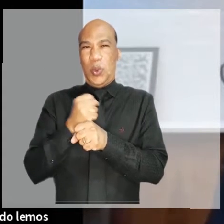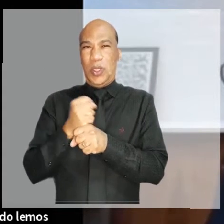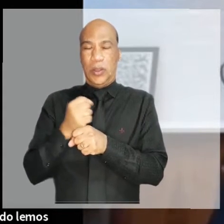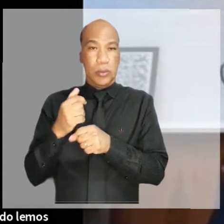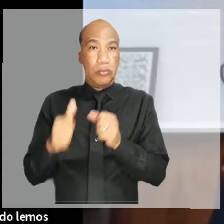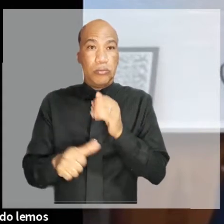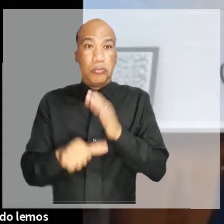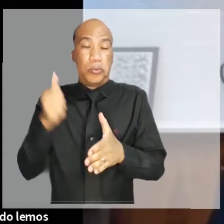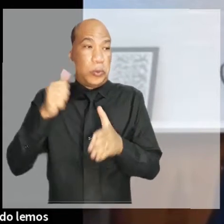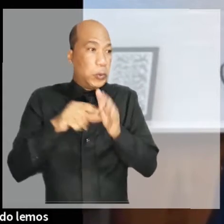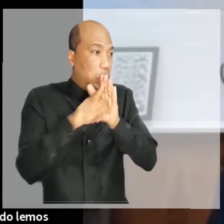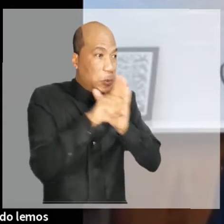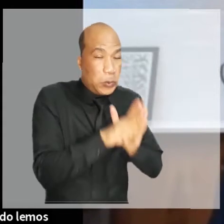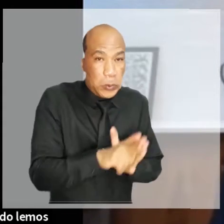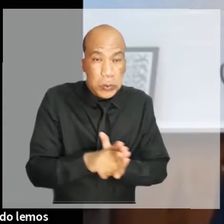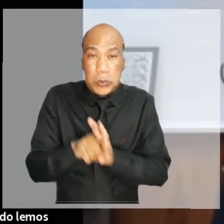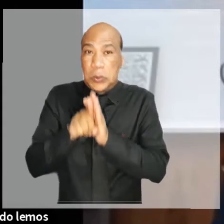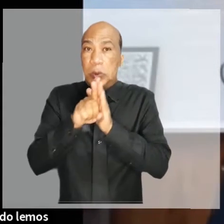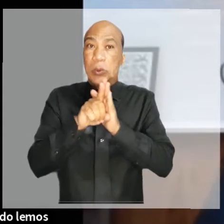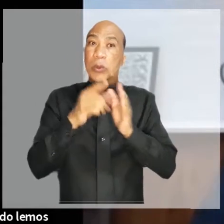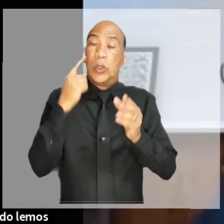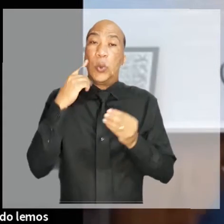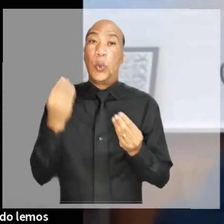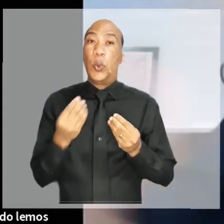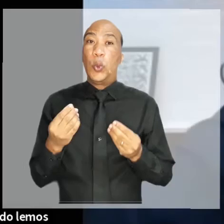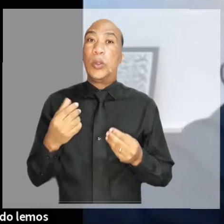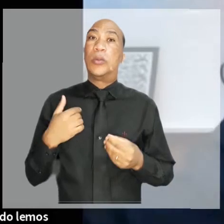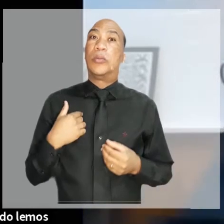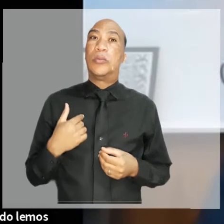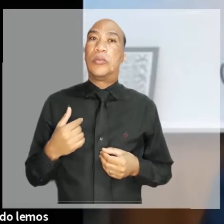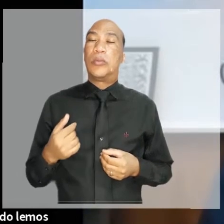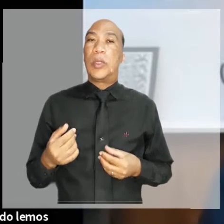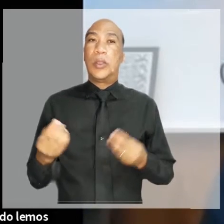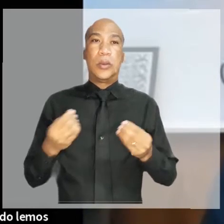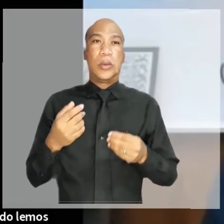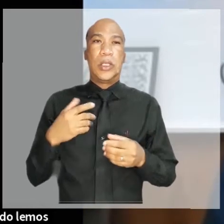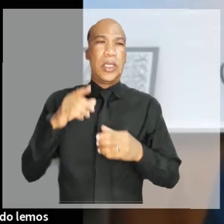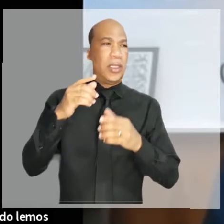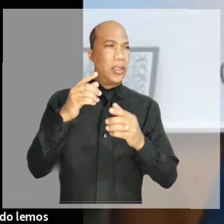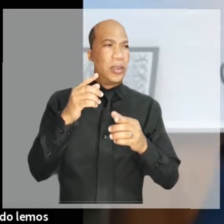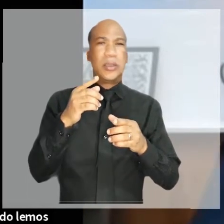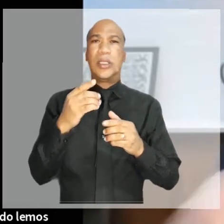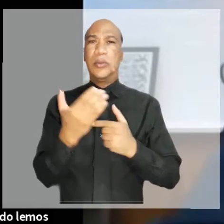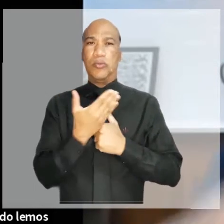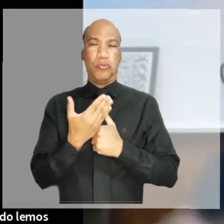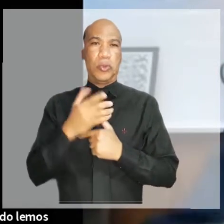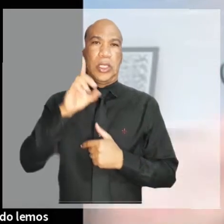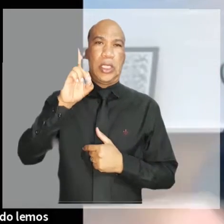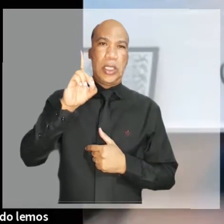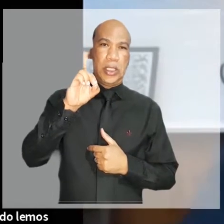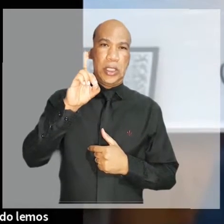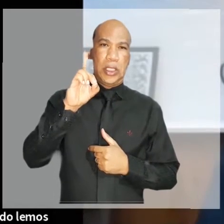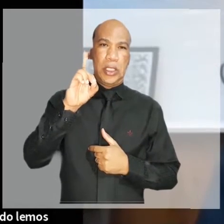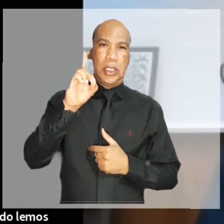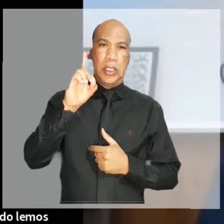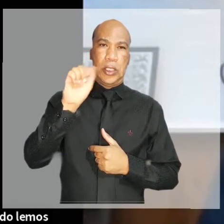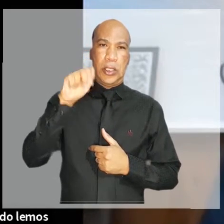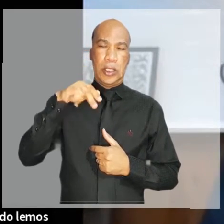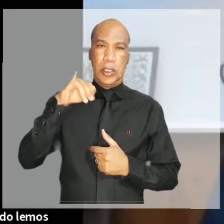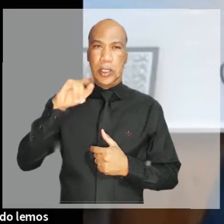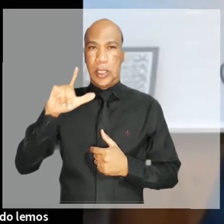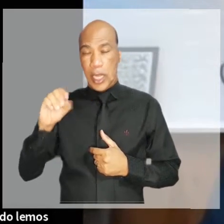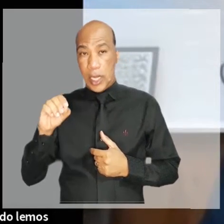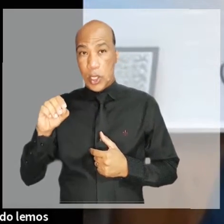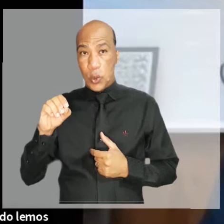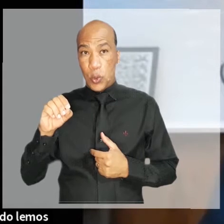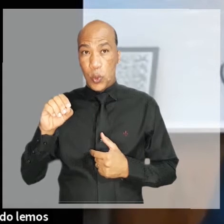em 2010, lá na Fundação Getúlio Vargas, e a partir de 2010, esse debate foi progressivamente se